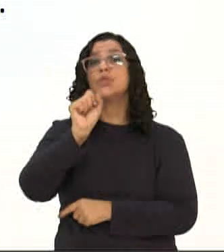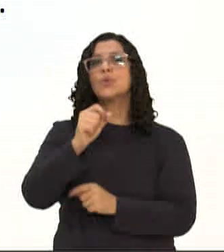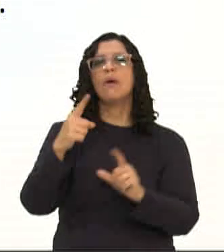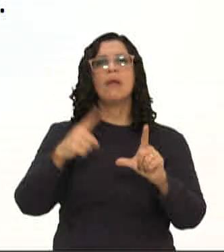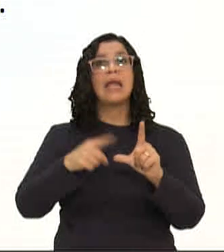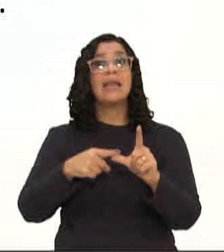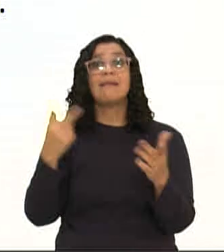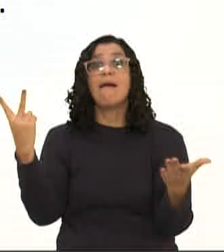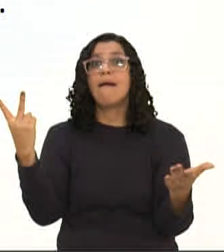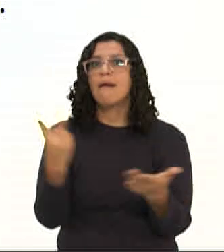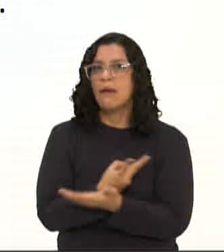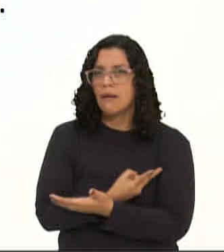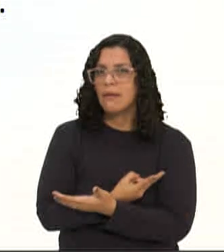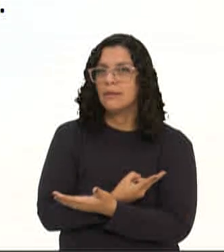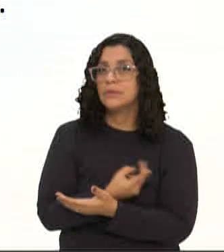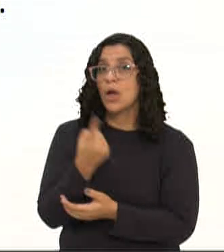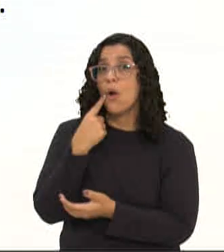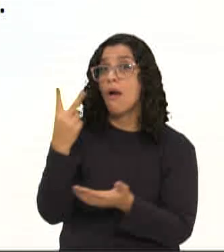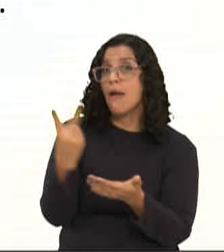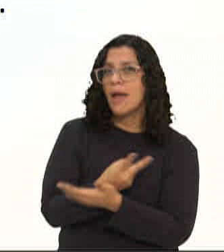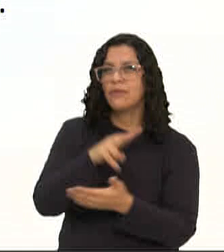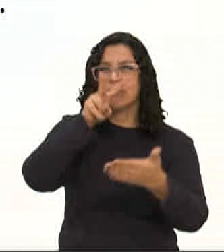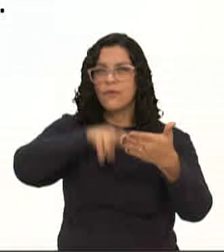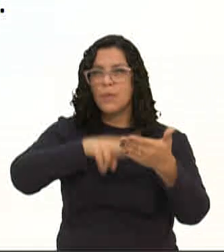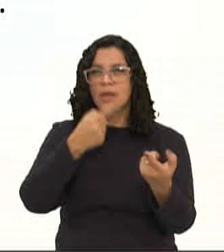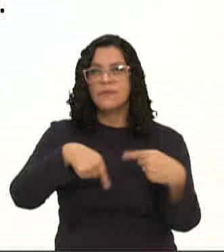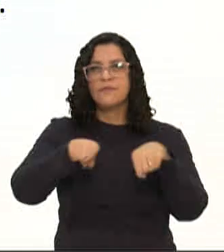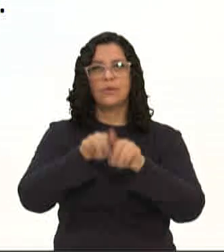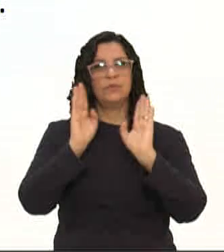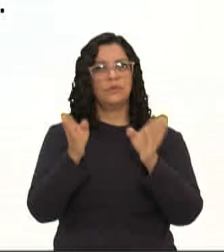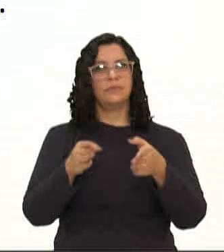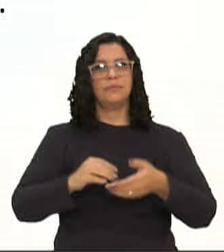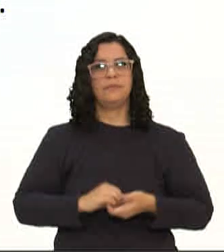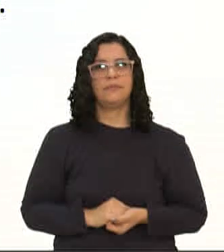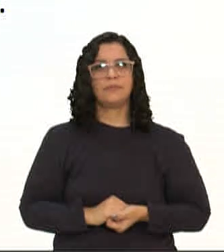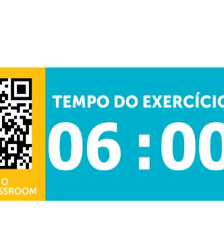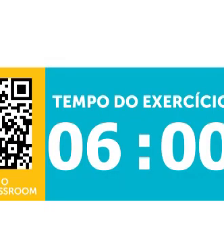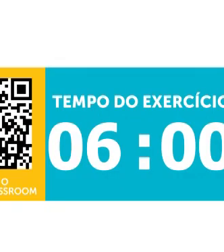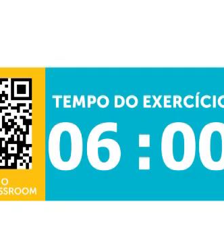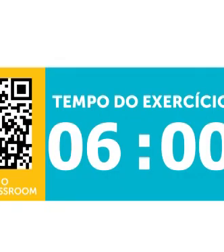alternativa incorreta. Um tempinho para vocês lerem e já retornamos.